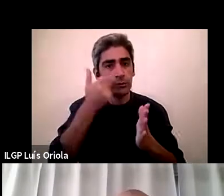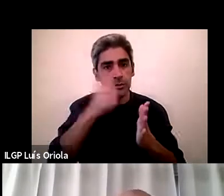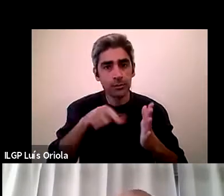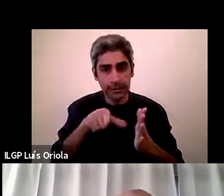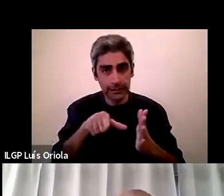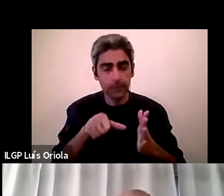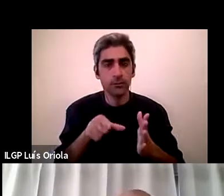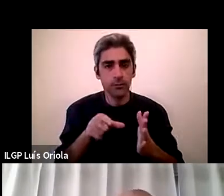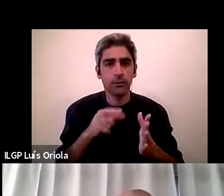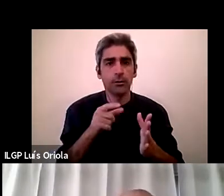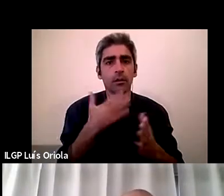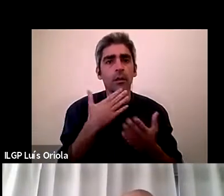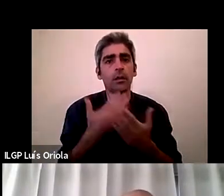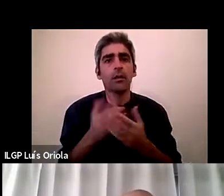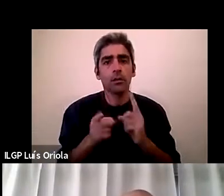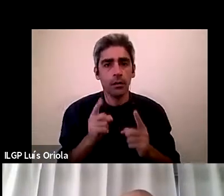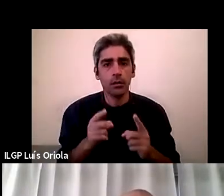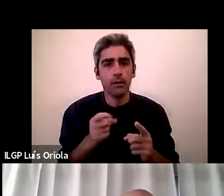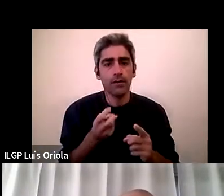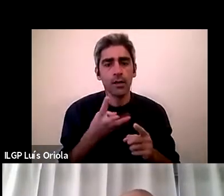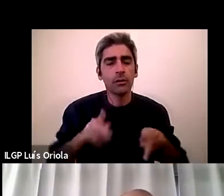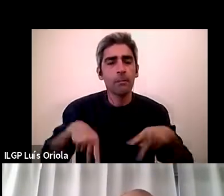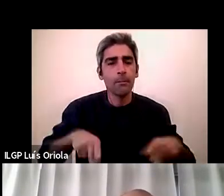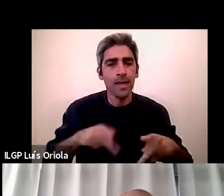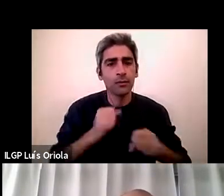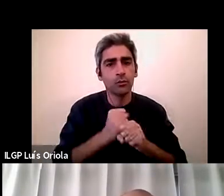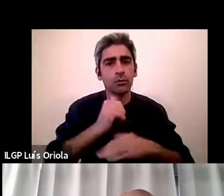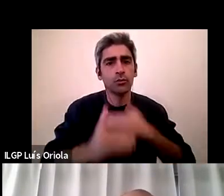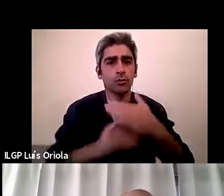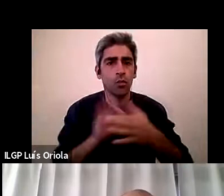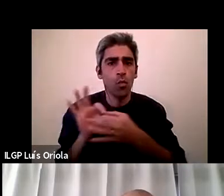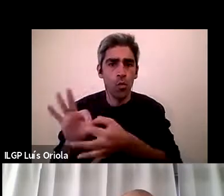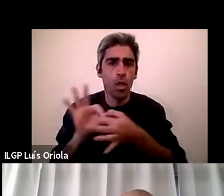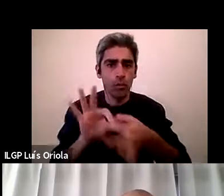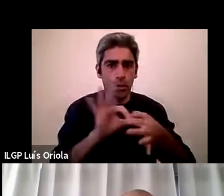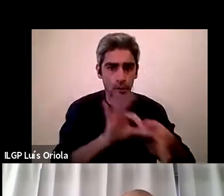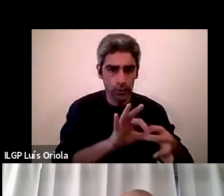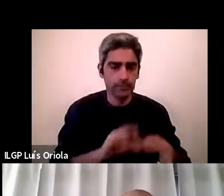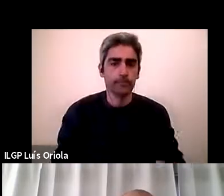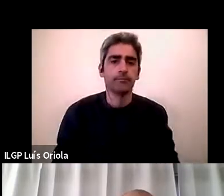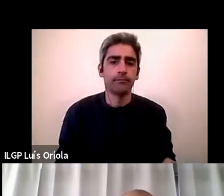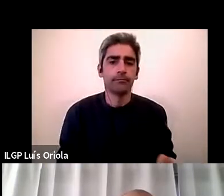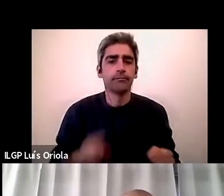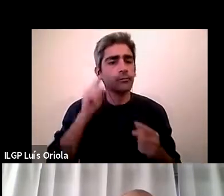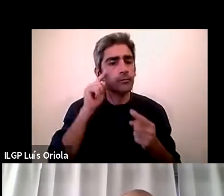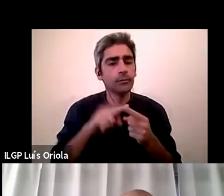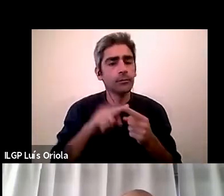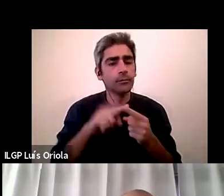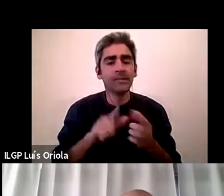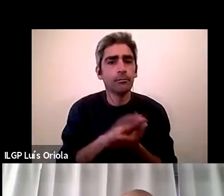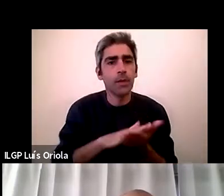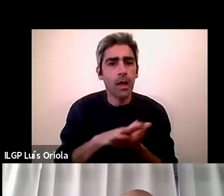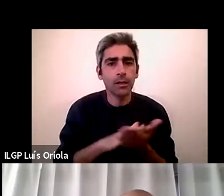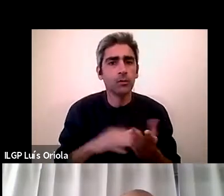esses que são levados a cabo através de metodologias colaborativas, tendo sempre por base e